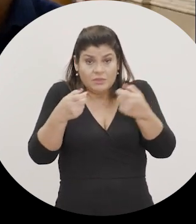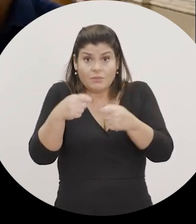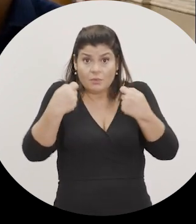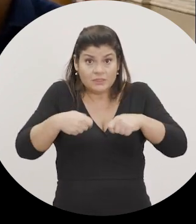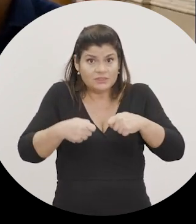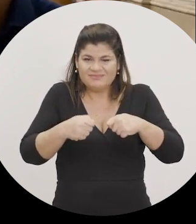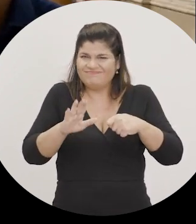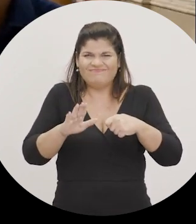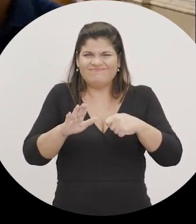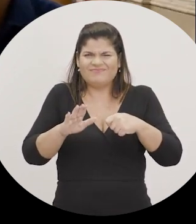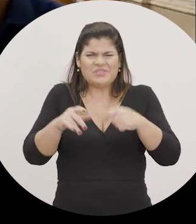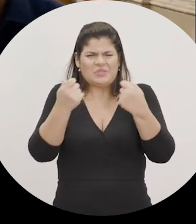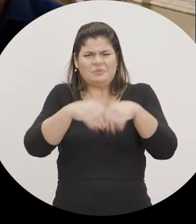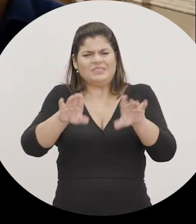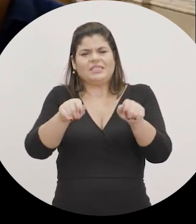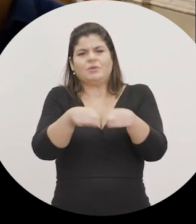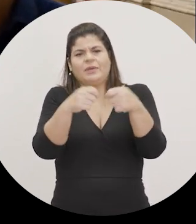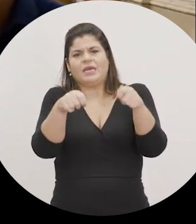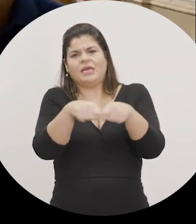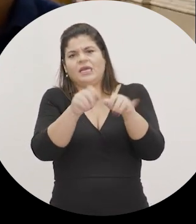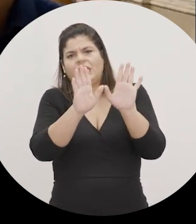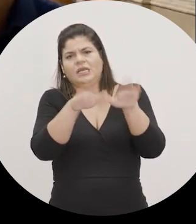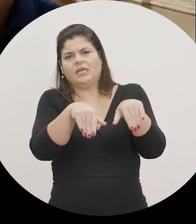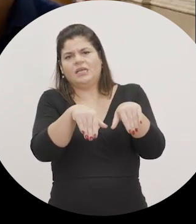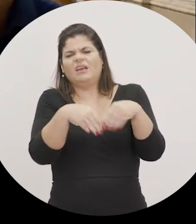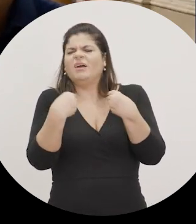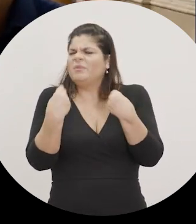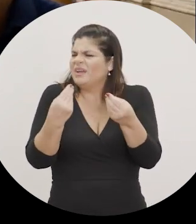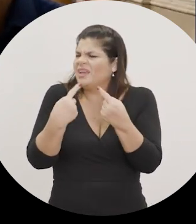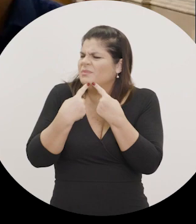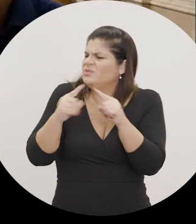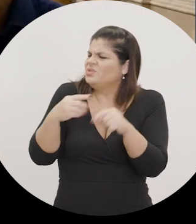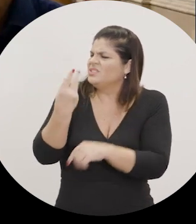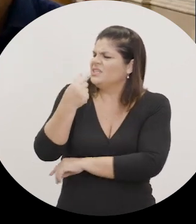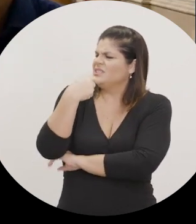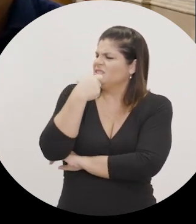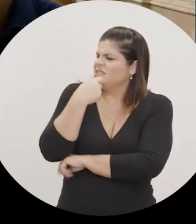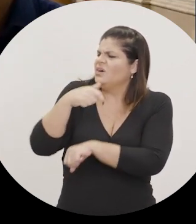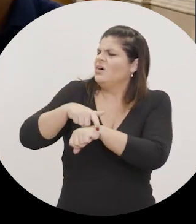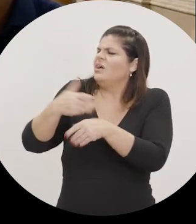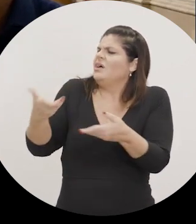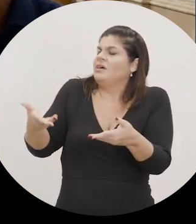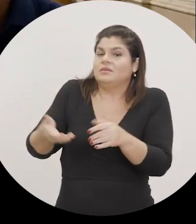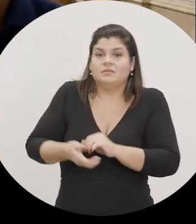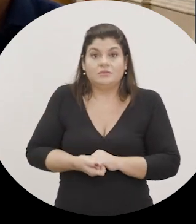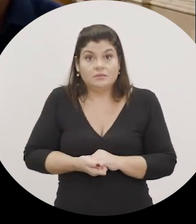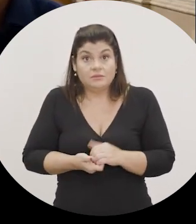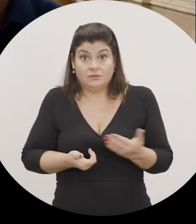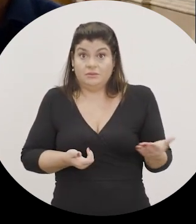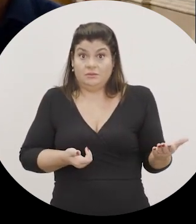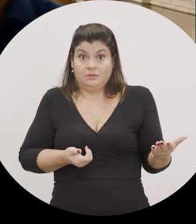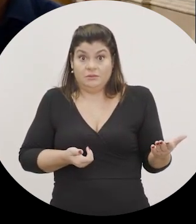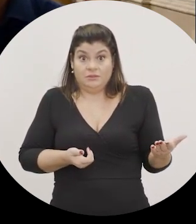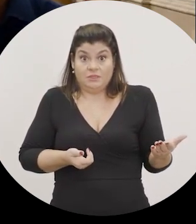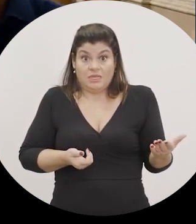uma necessidade, é vista como um supérfluo, tá certo? Para que música numa hora dessas,